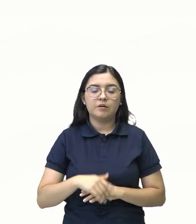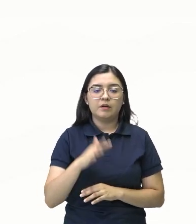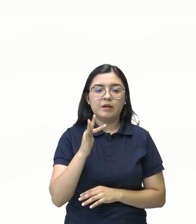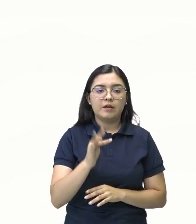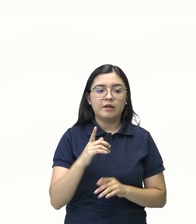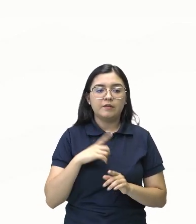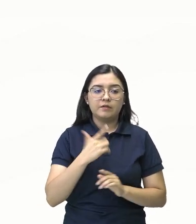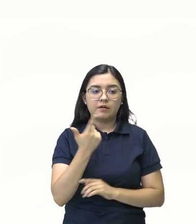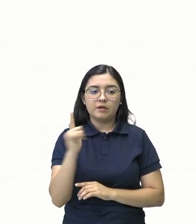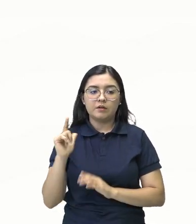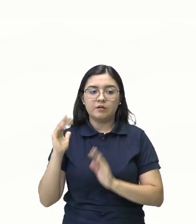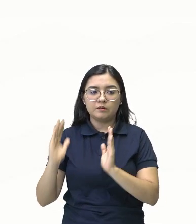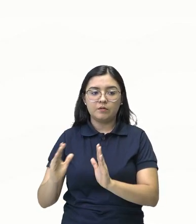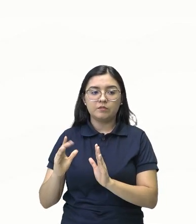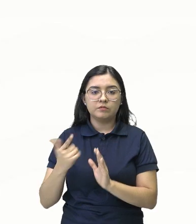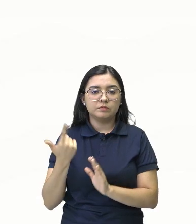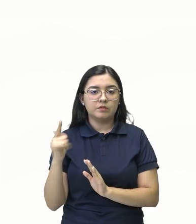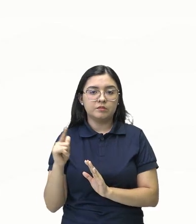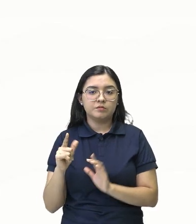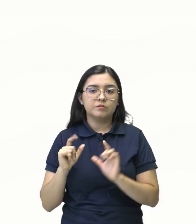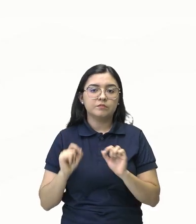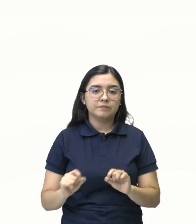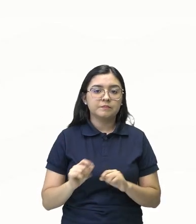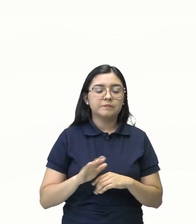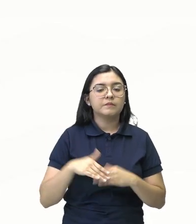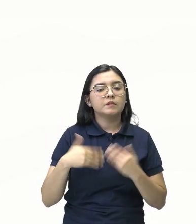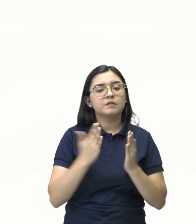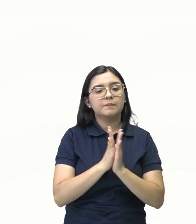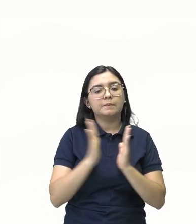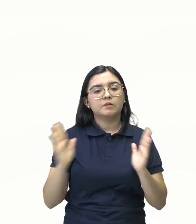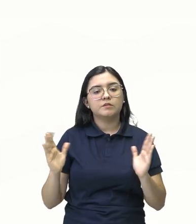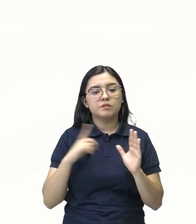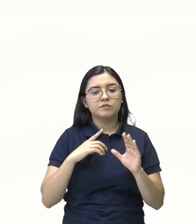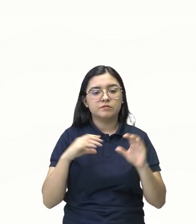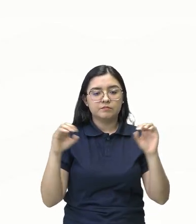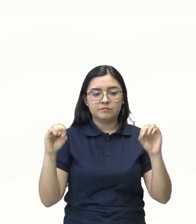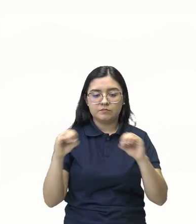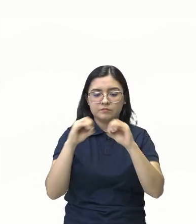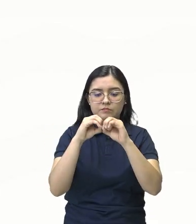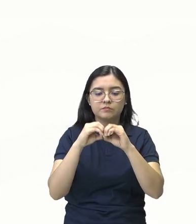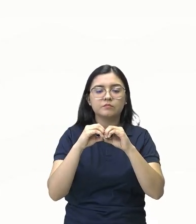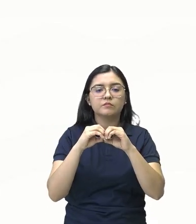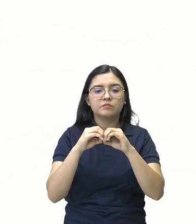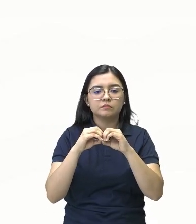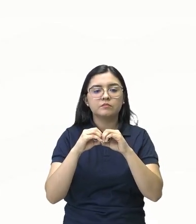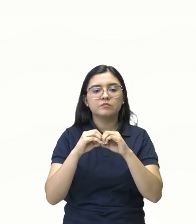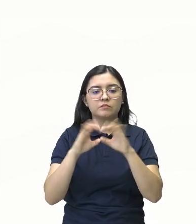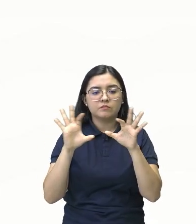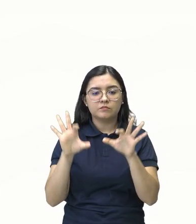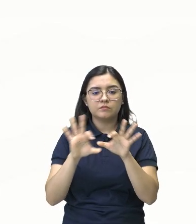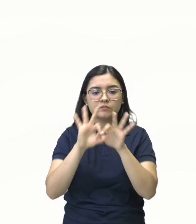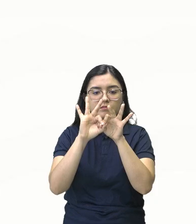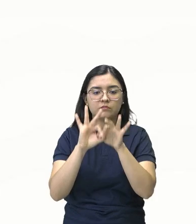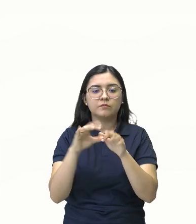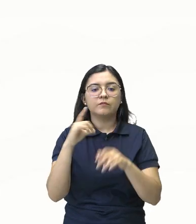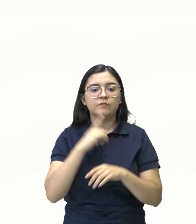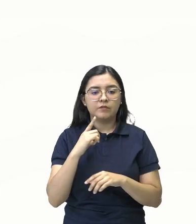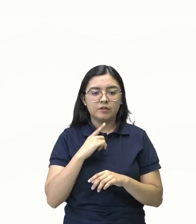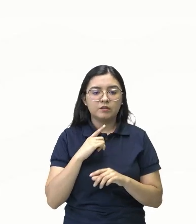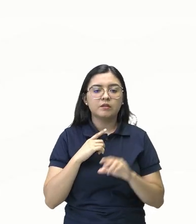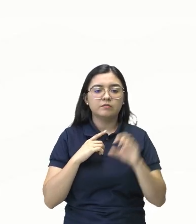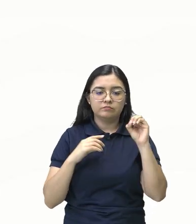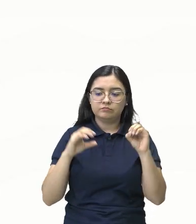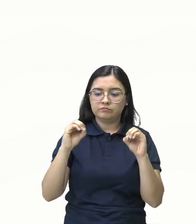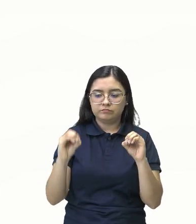ausência desse fator, após esse processo aqui de transferência de material, ambas vão ter o